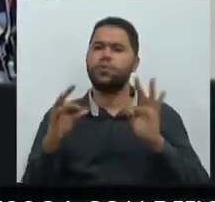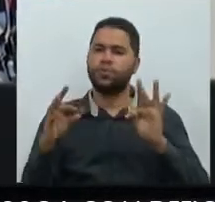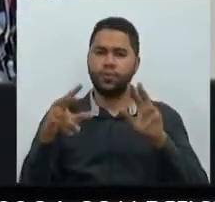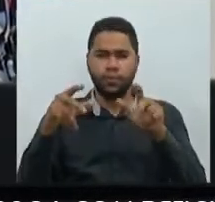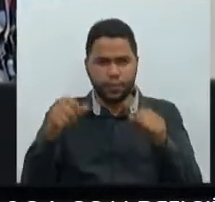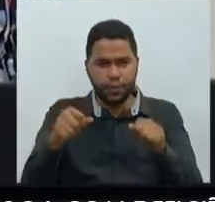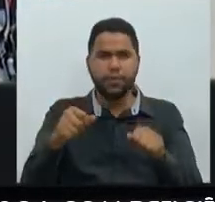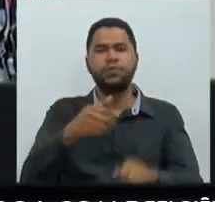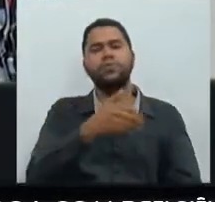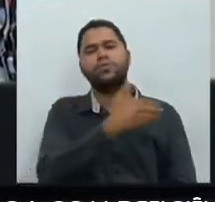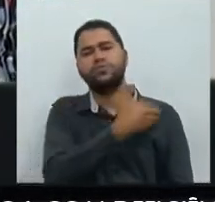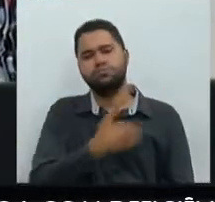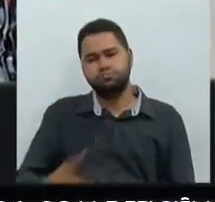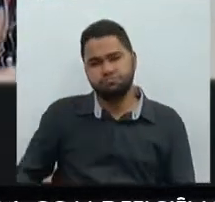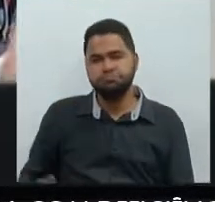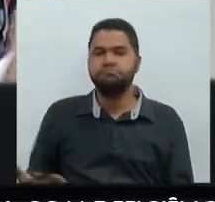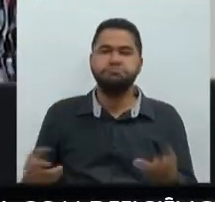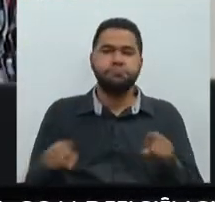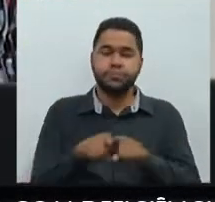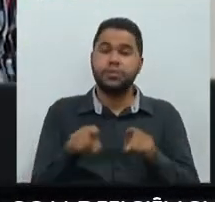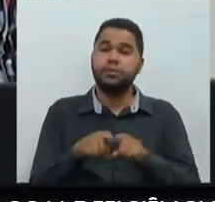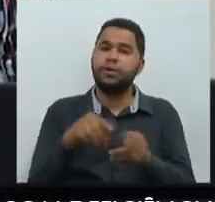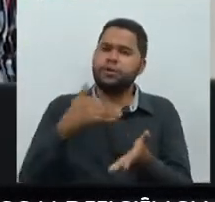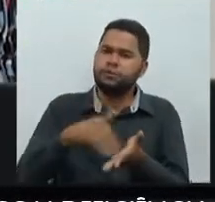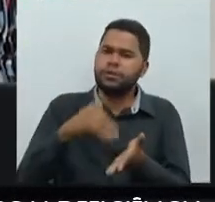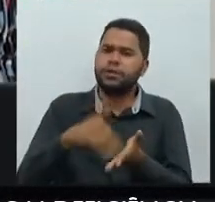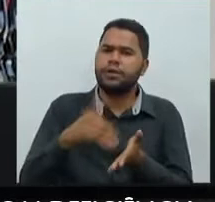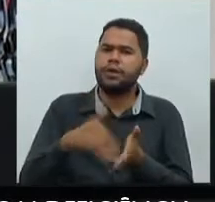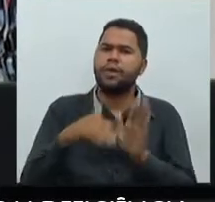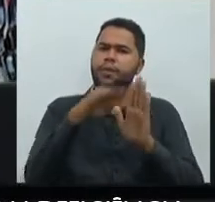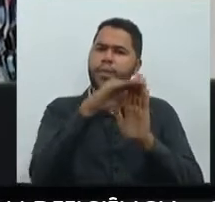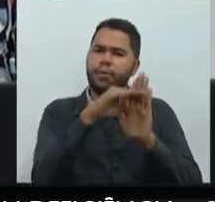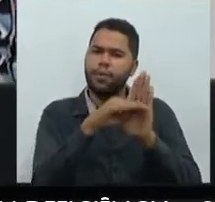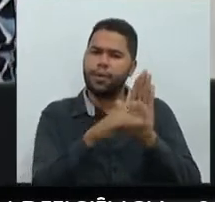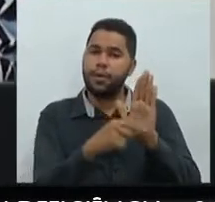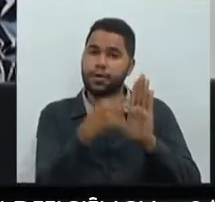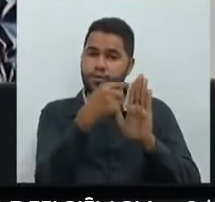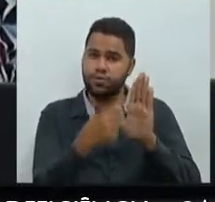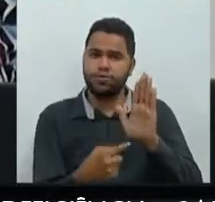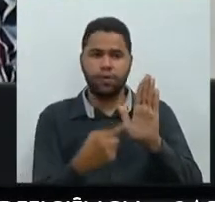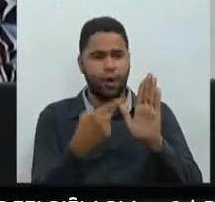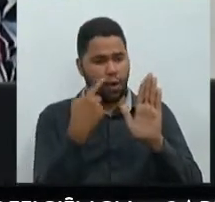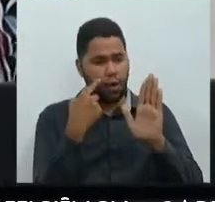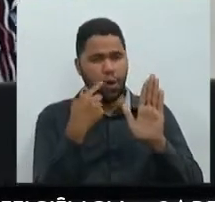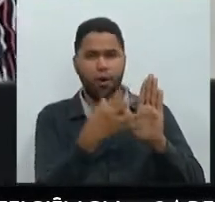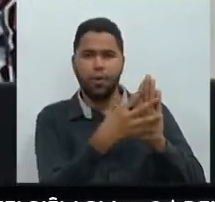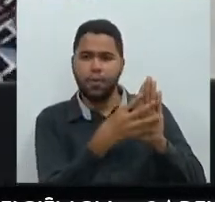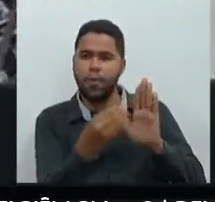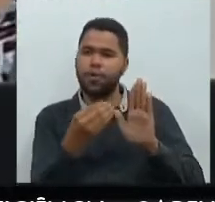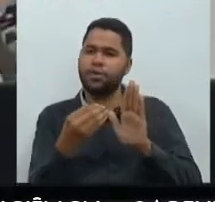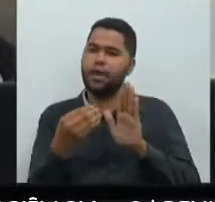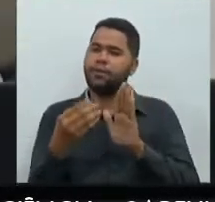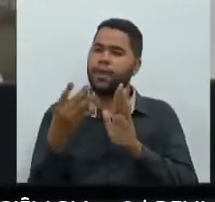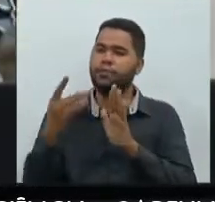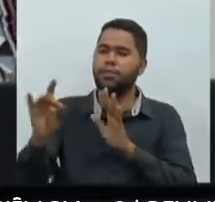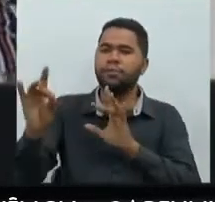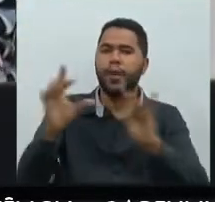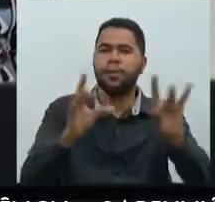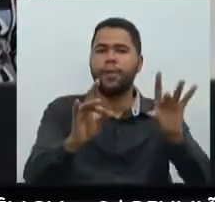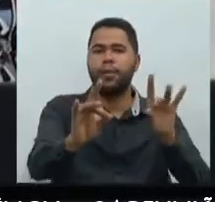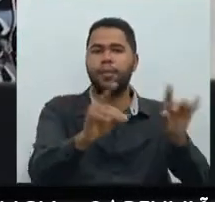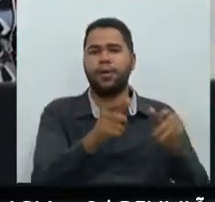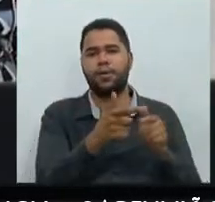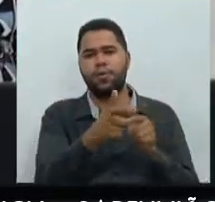um exemplo que a própria secretaria vem seguindo como inspiração para levar essa profissionalização que a